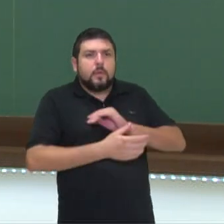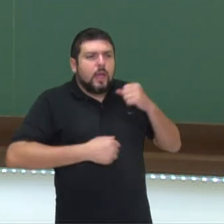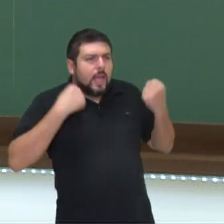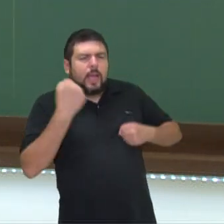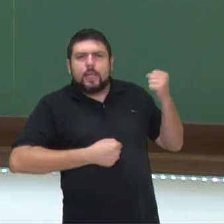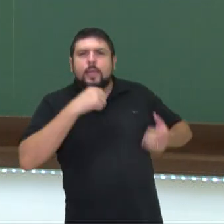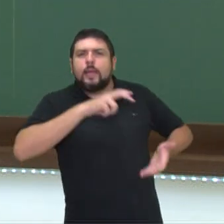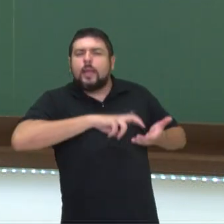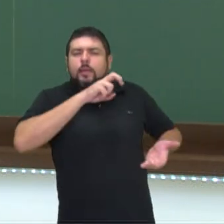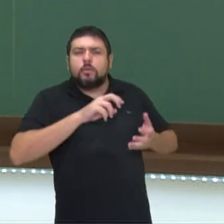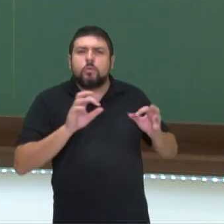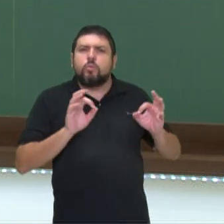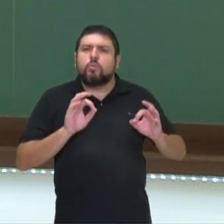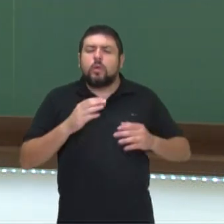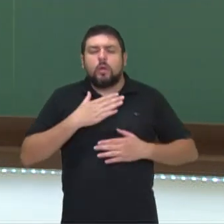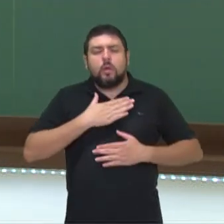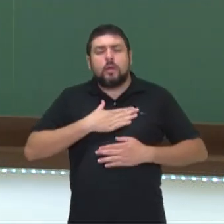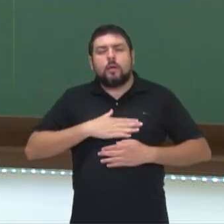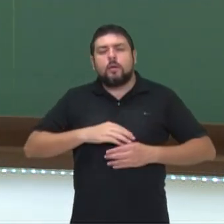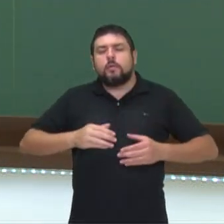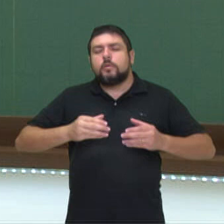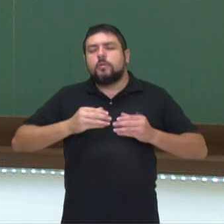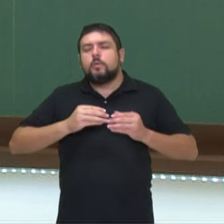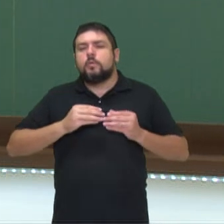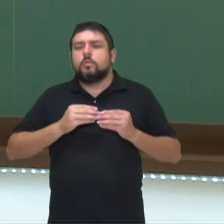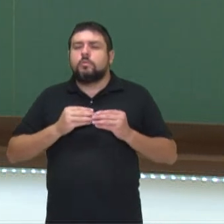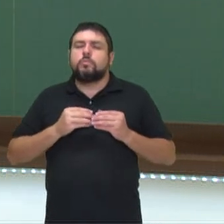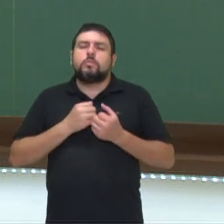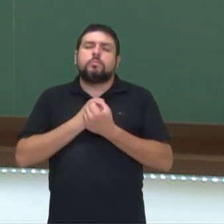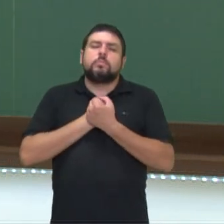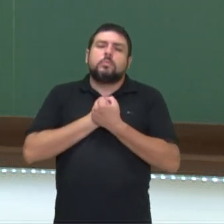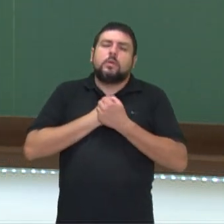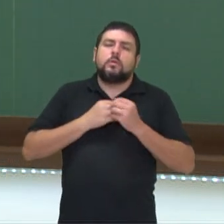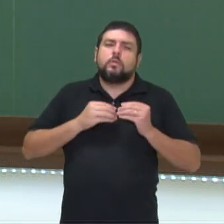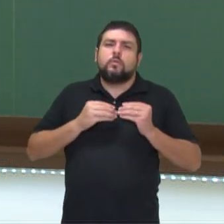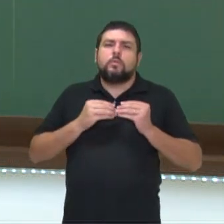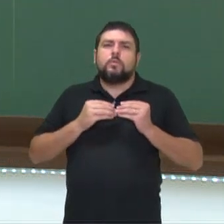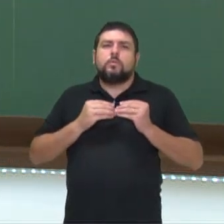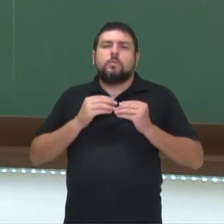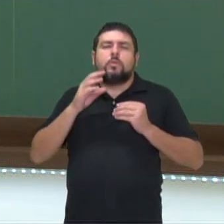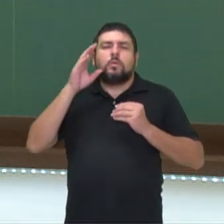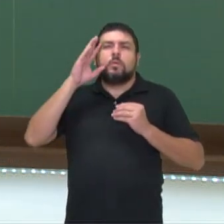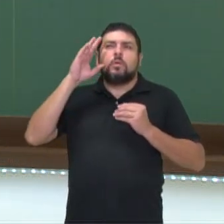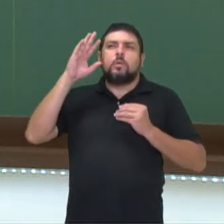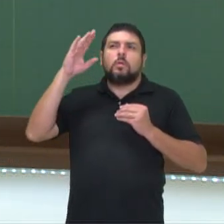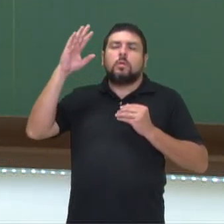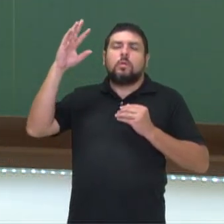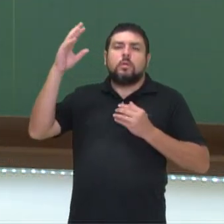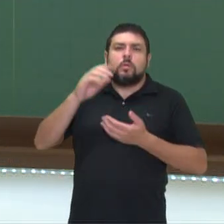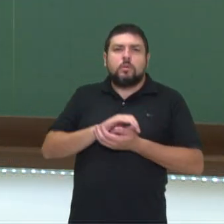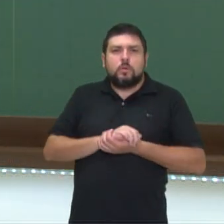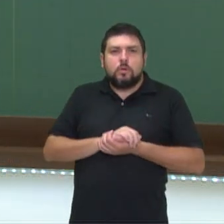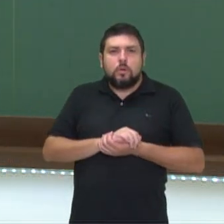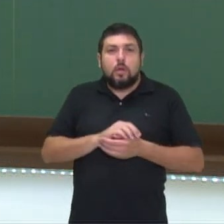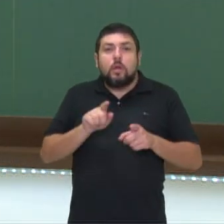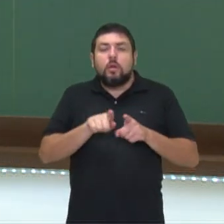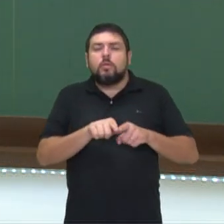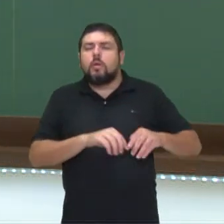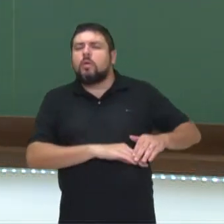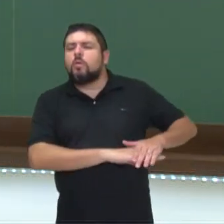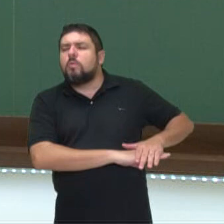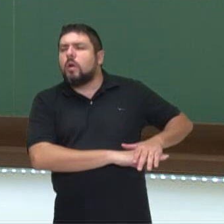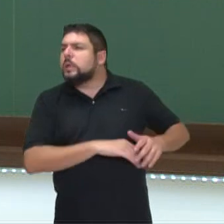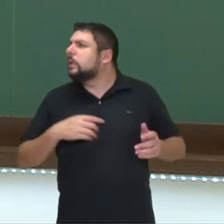ela vai calmamente, ela se perde no tempo. Fora isso, ela faz várias situações, ela guarda o livro, finge que